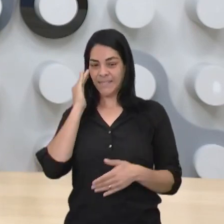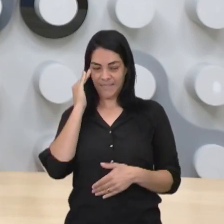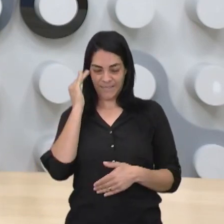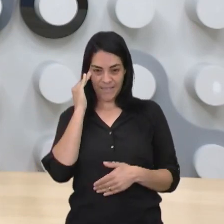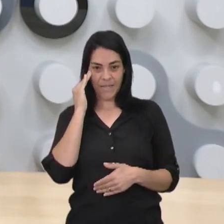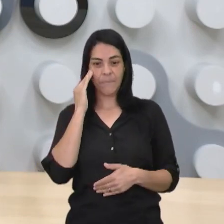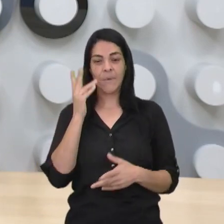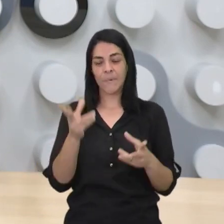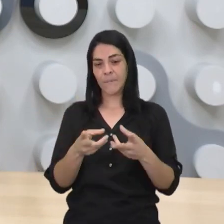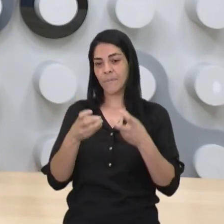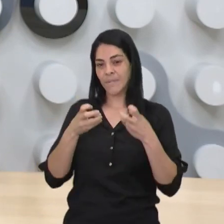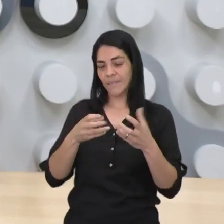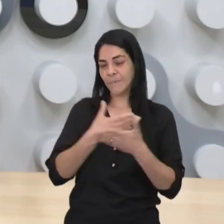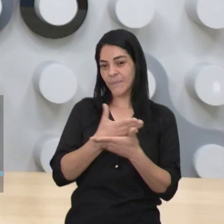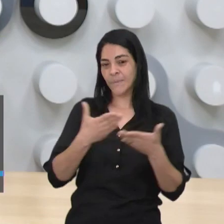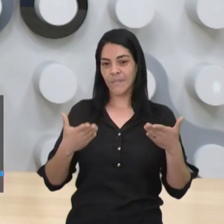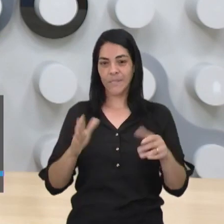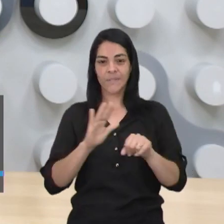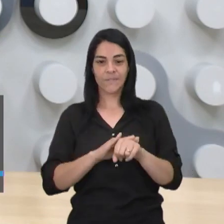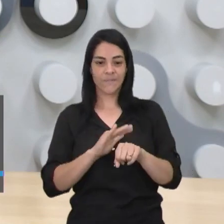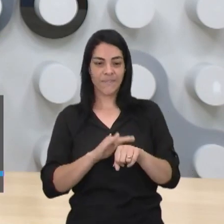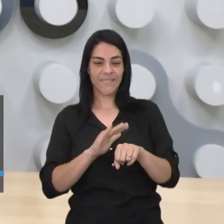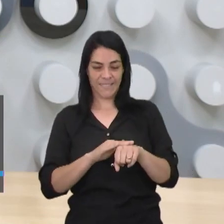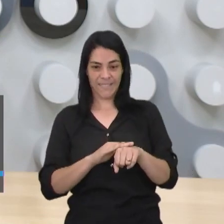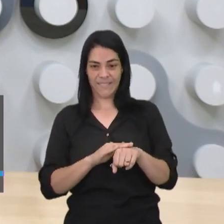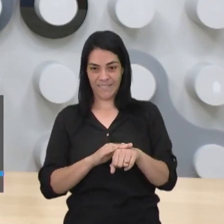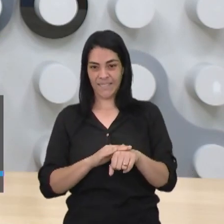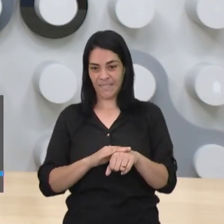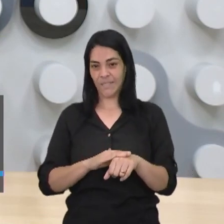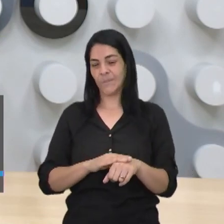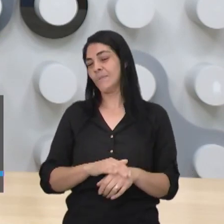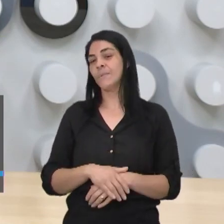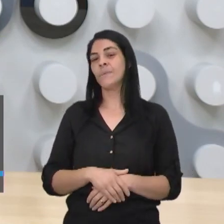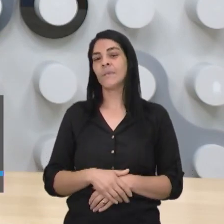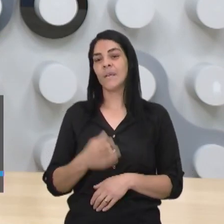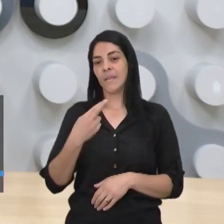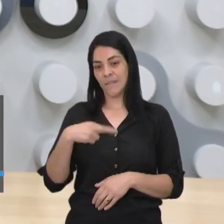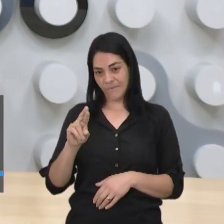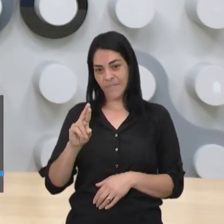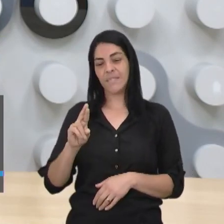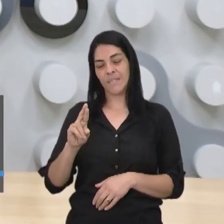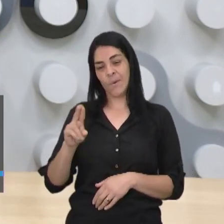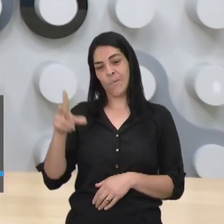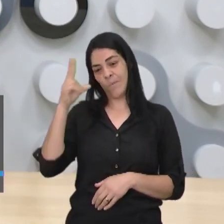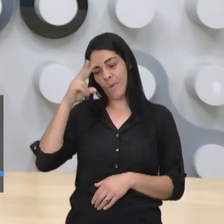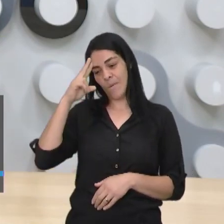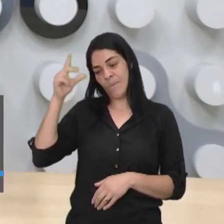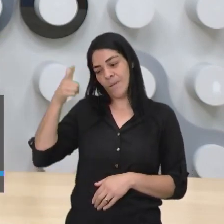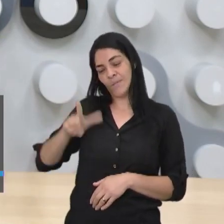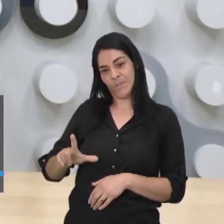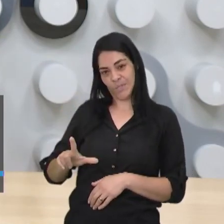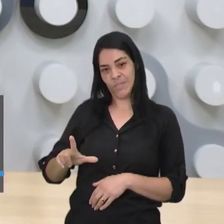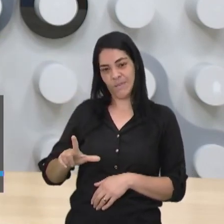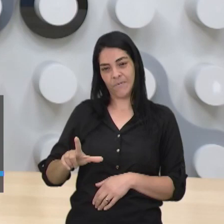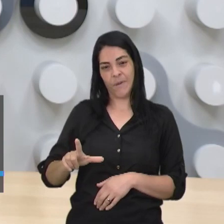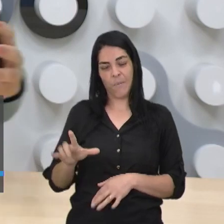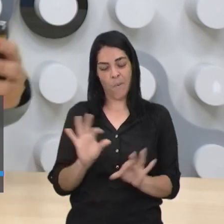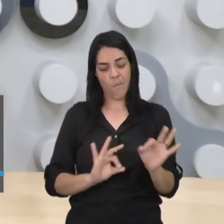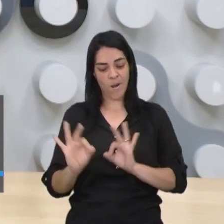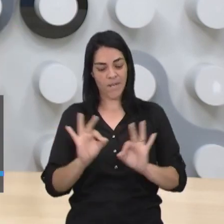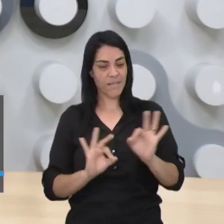já viram que a gente está fazendo aí uma revisão, né? Vamos organizar, não é uma revisão, mas é